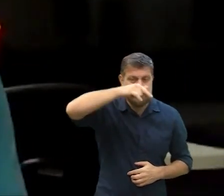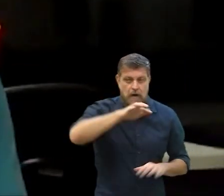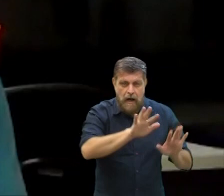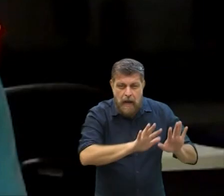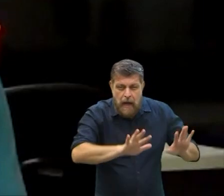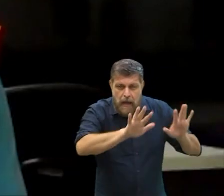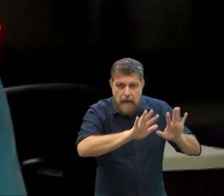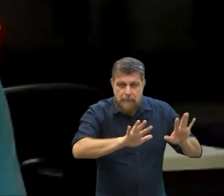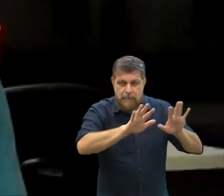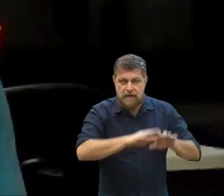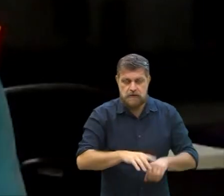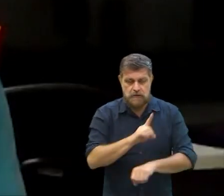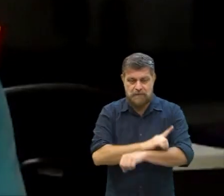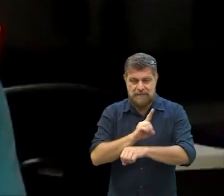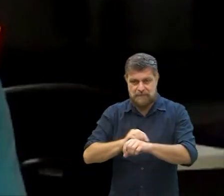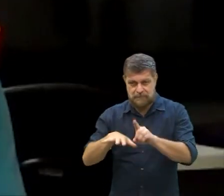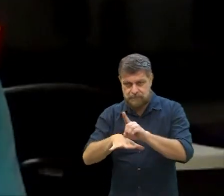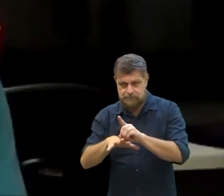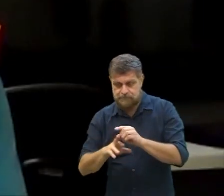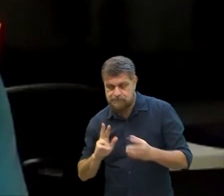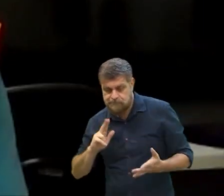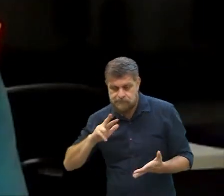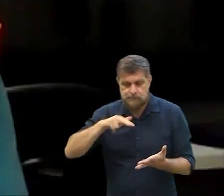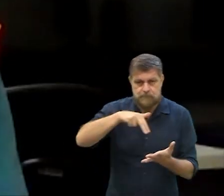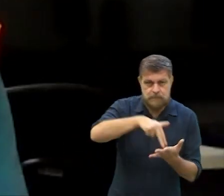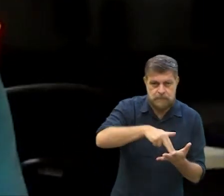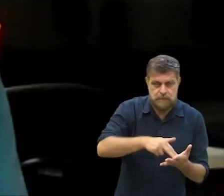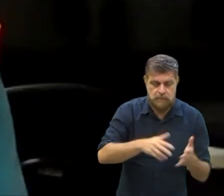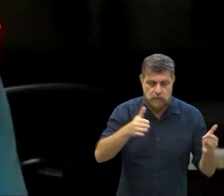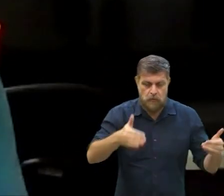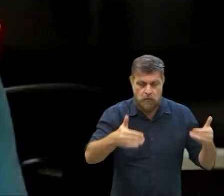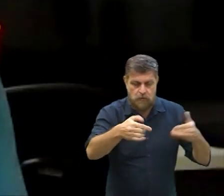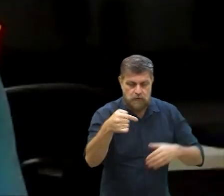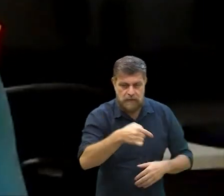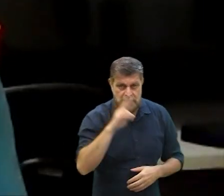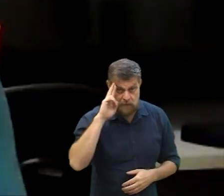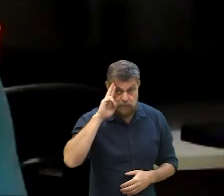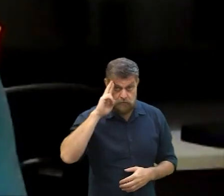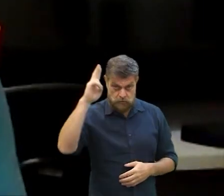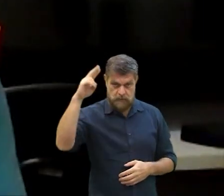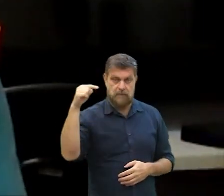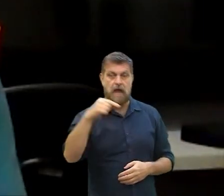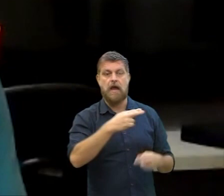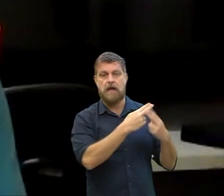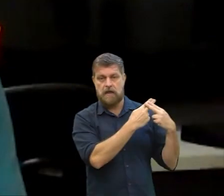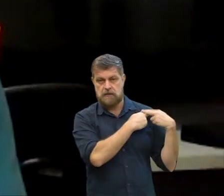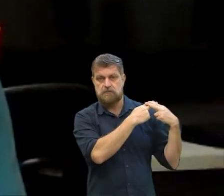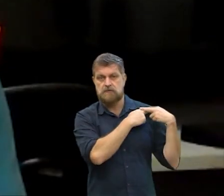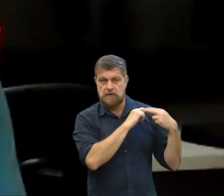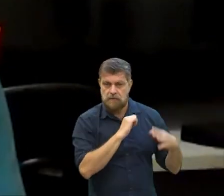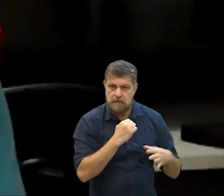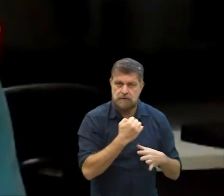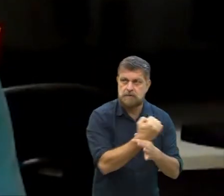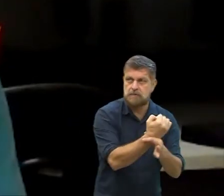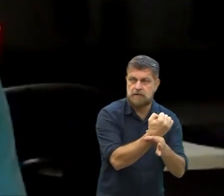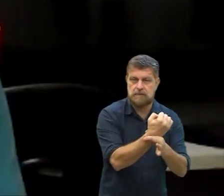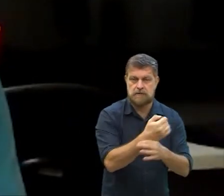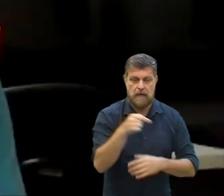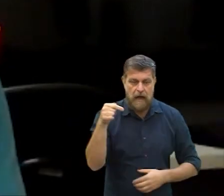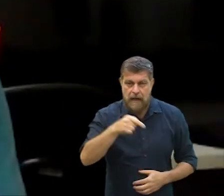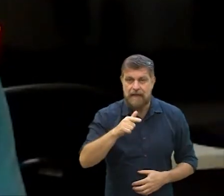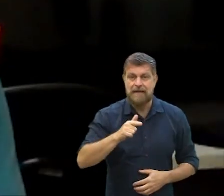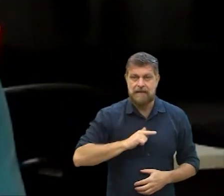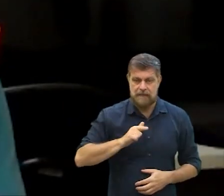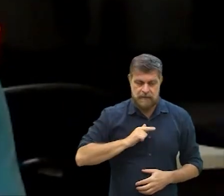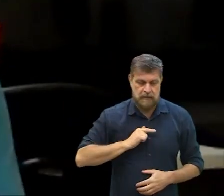de verificação em loco que a Defesa Civil faz, o dono do terreno é responsável pela segurança do mesmo. Ele